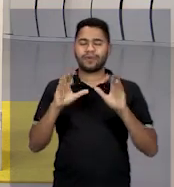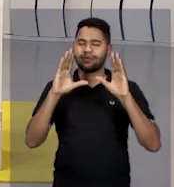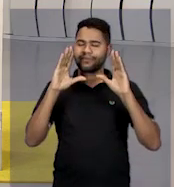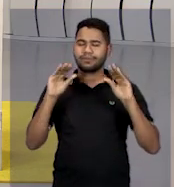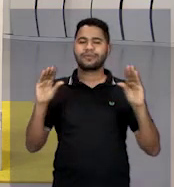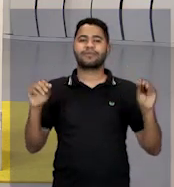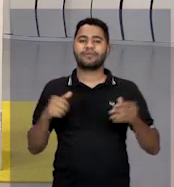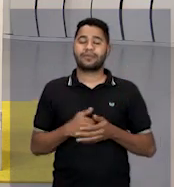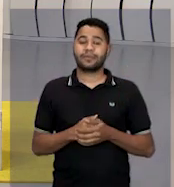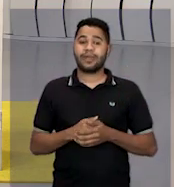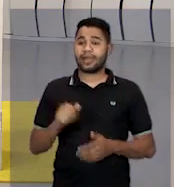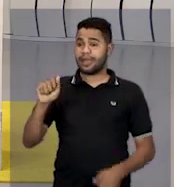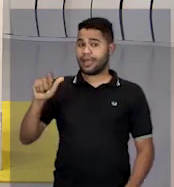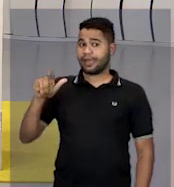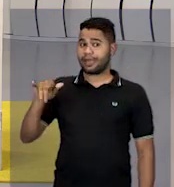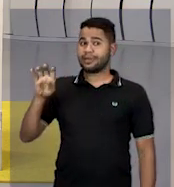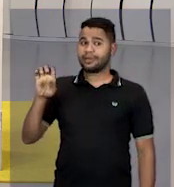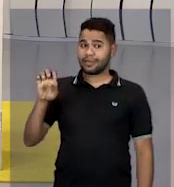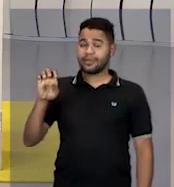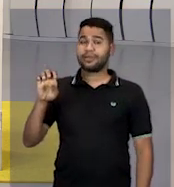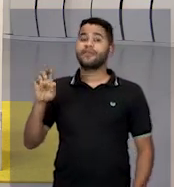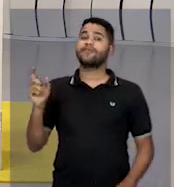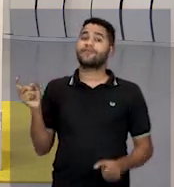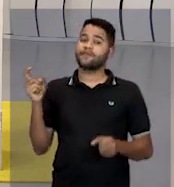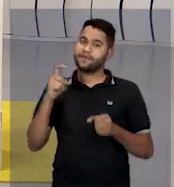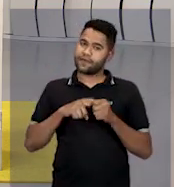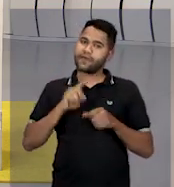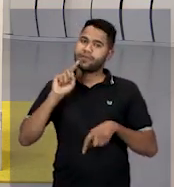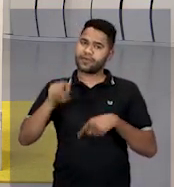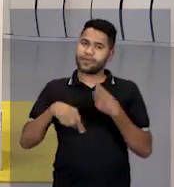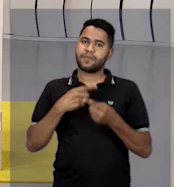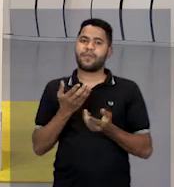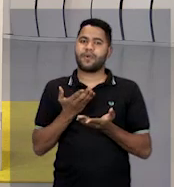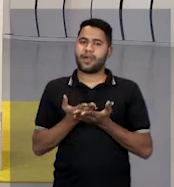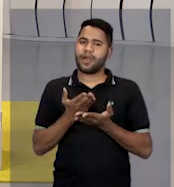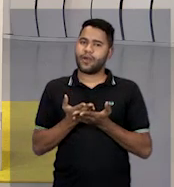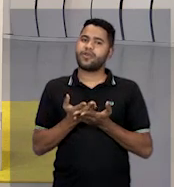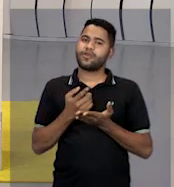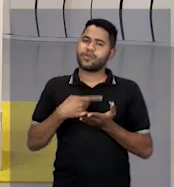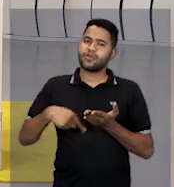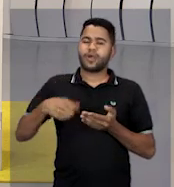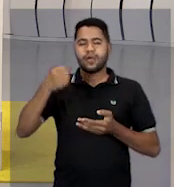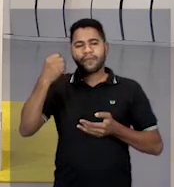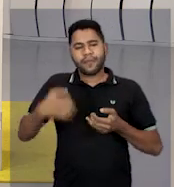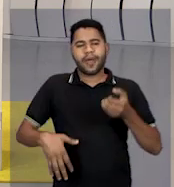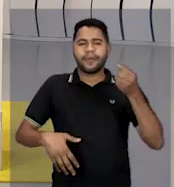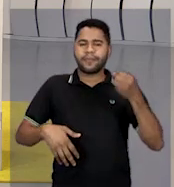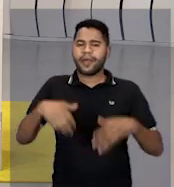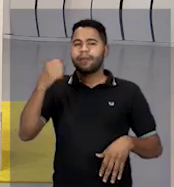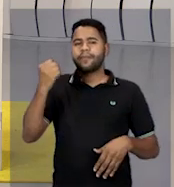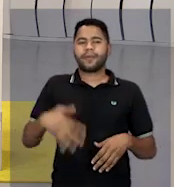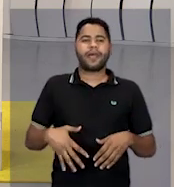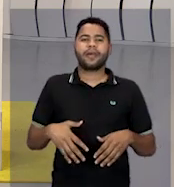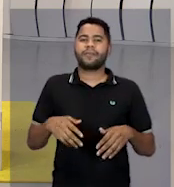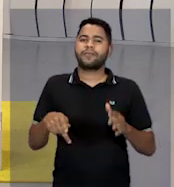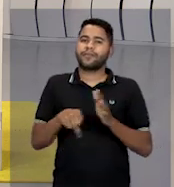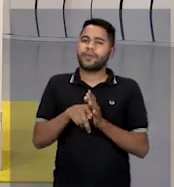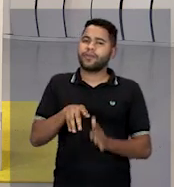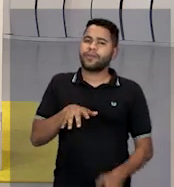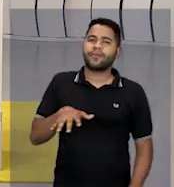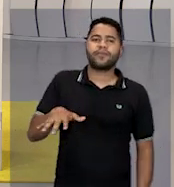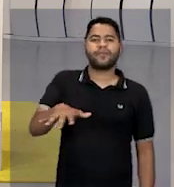tranquilos, porque a Aline vai voltar em um outro momento de uma aula nossa, para a gente falar mais sobre esse